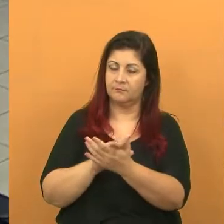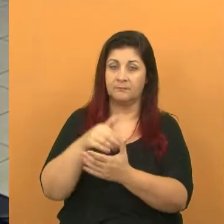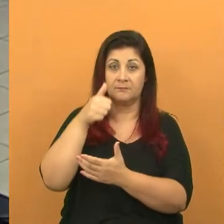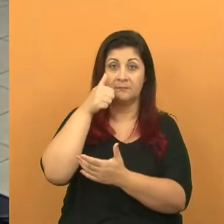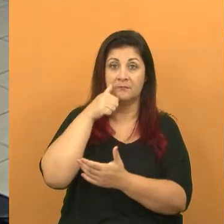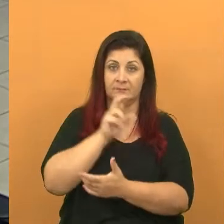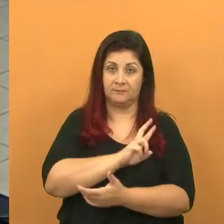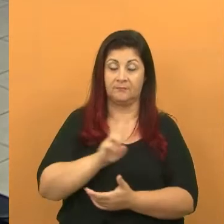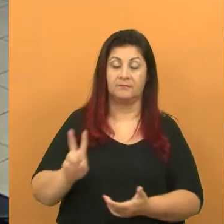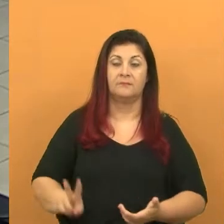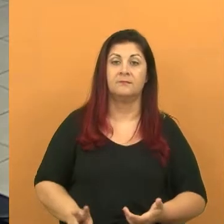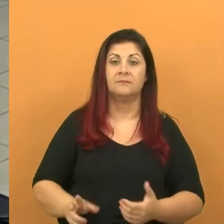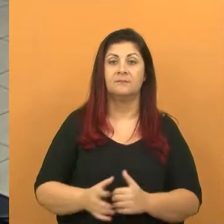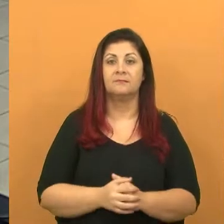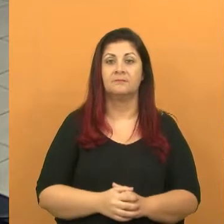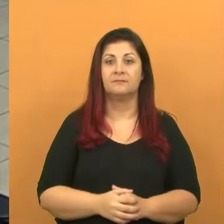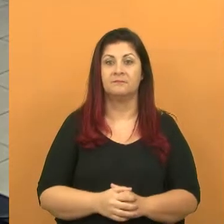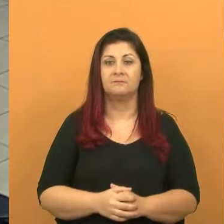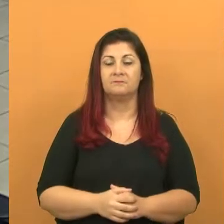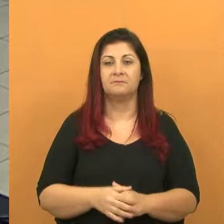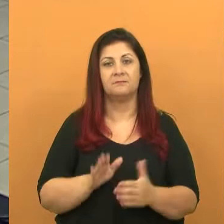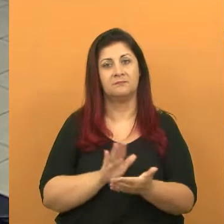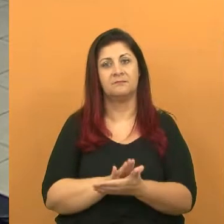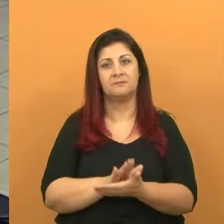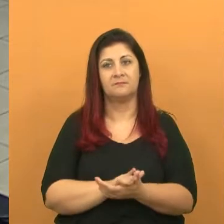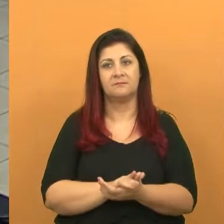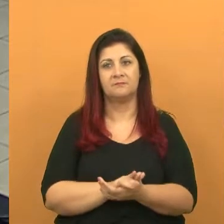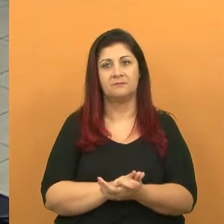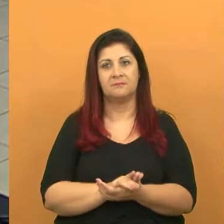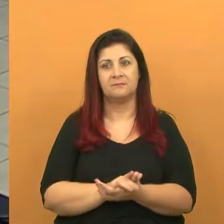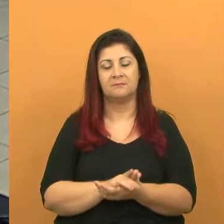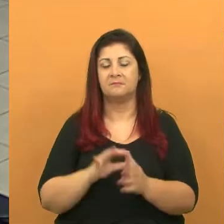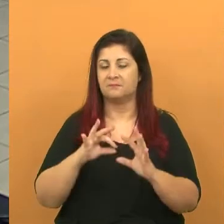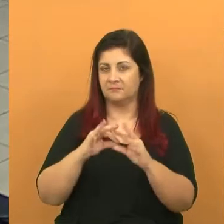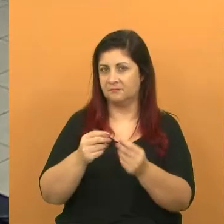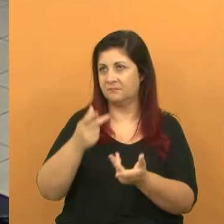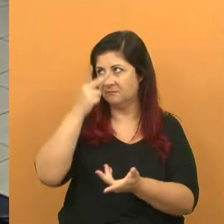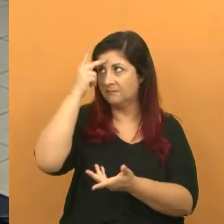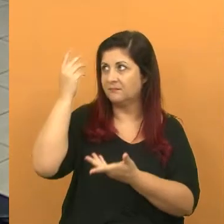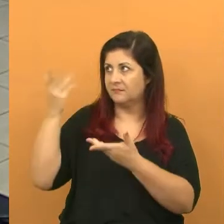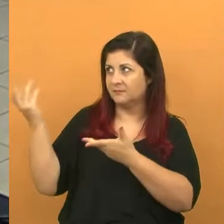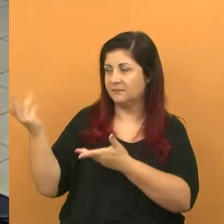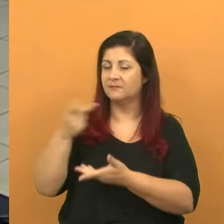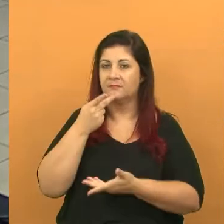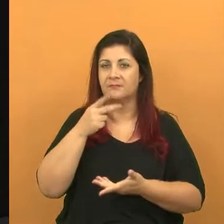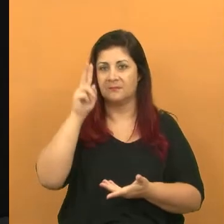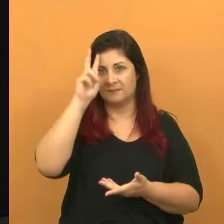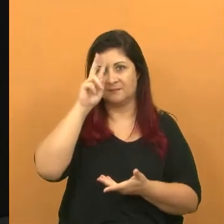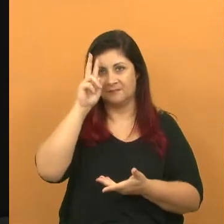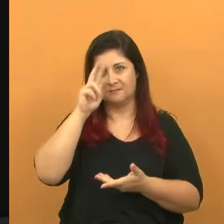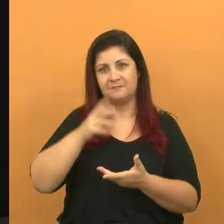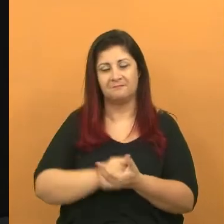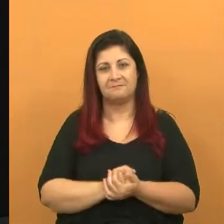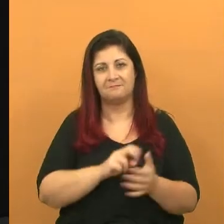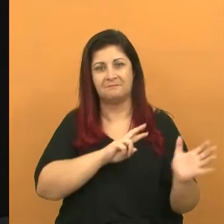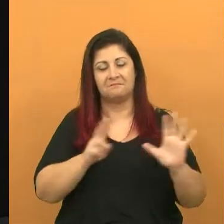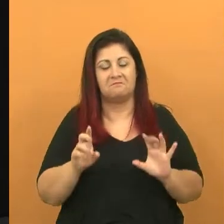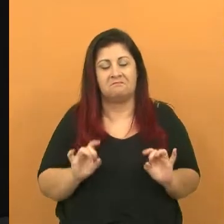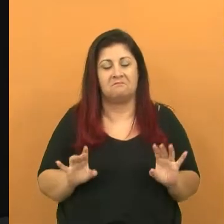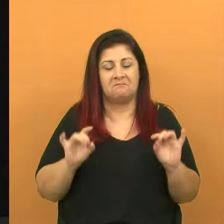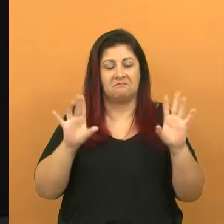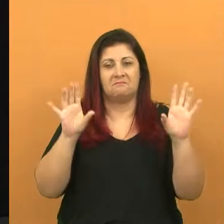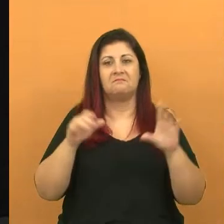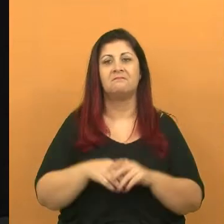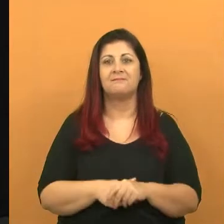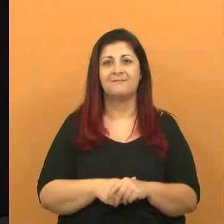Lucimar Pulciano, e parabenizar o pessoal aí dos contadores de história, né, por essa semana maravilhosa, que sem